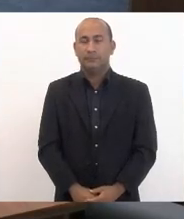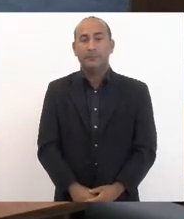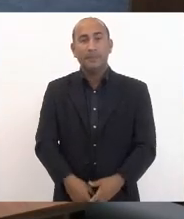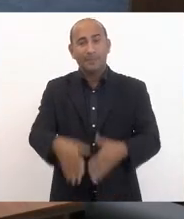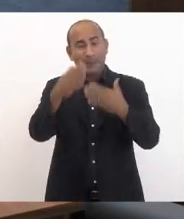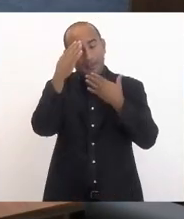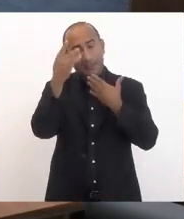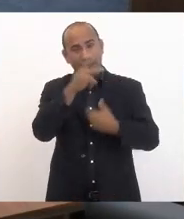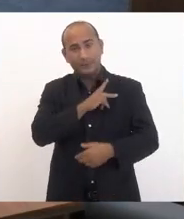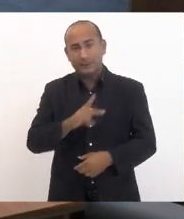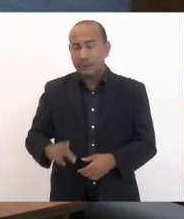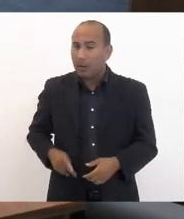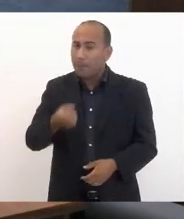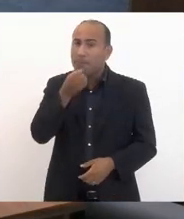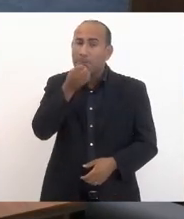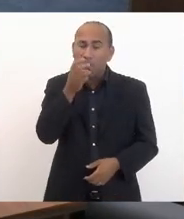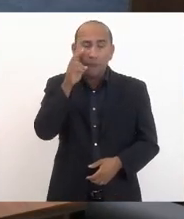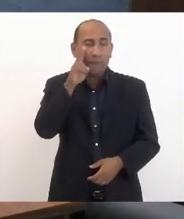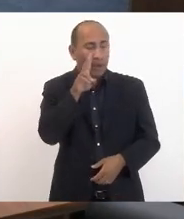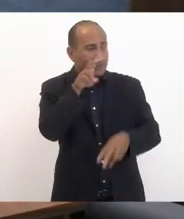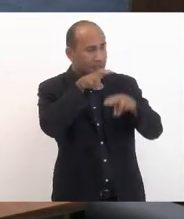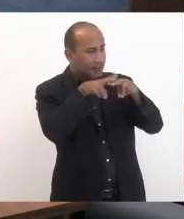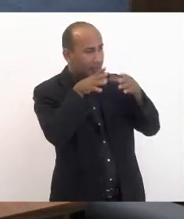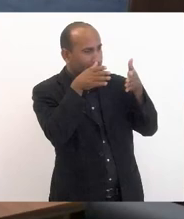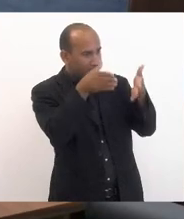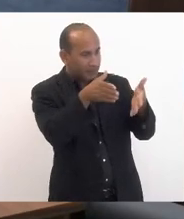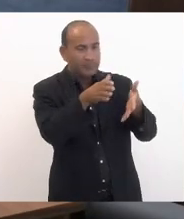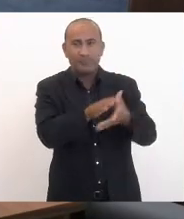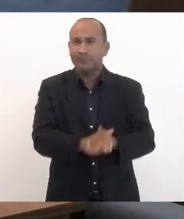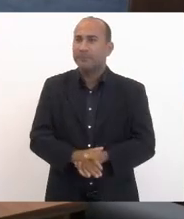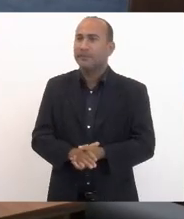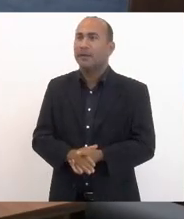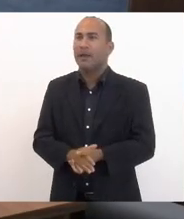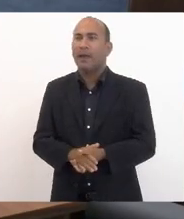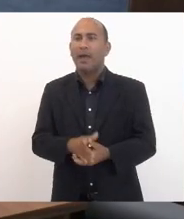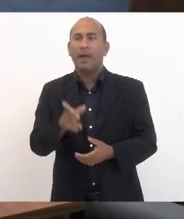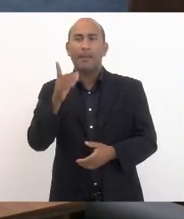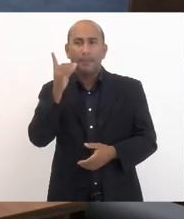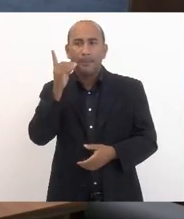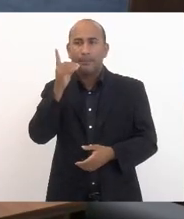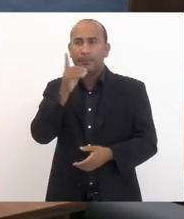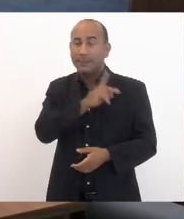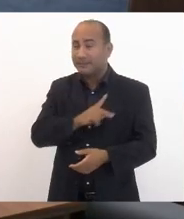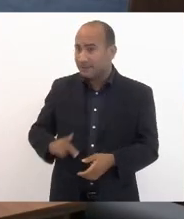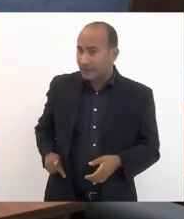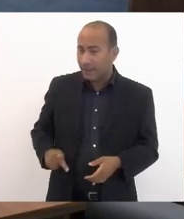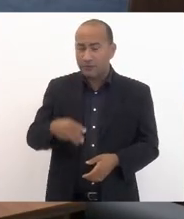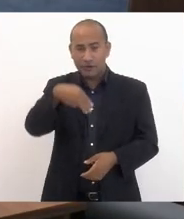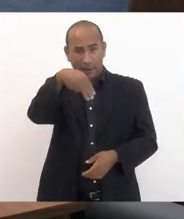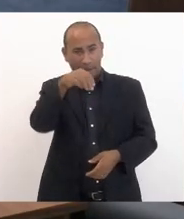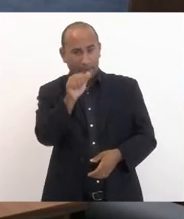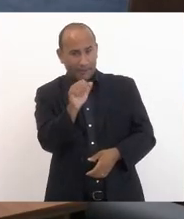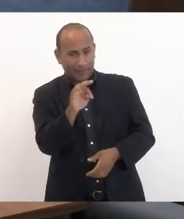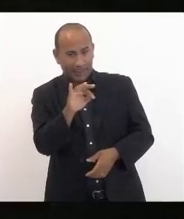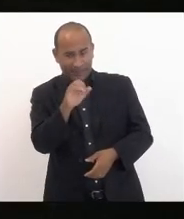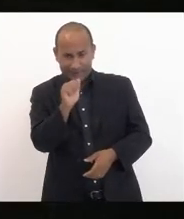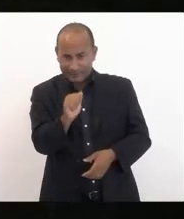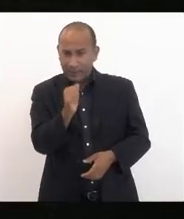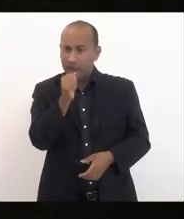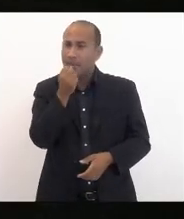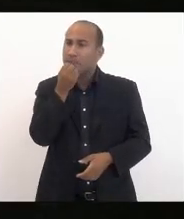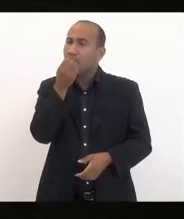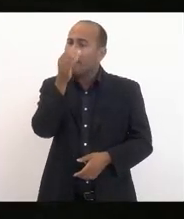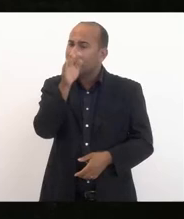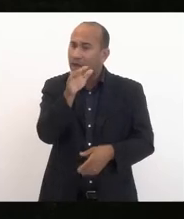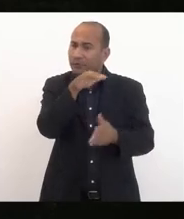Obrigada, presidenta. Muito bom vê-la sentada aí. Presidenta Marta Rocha, desse expediente final. Boa tarde a